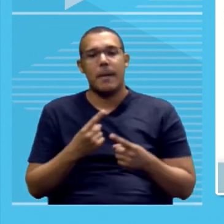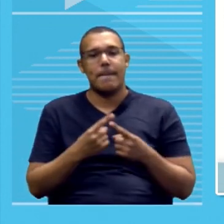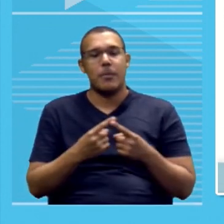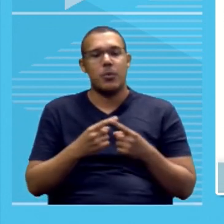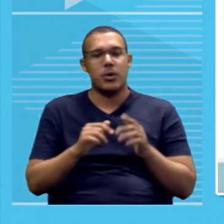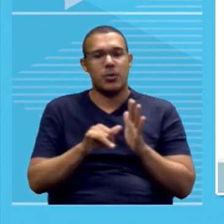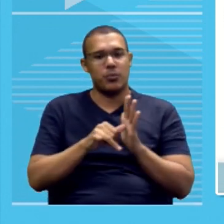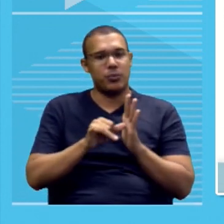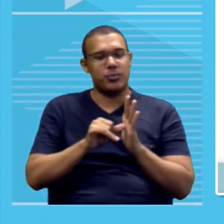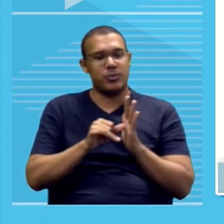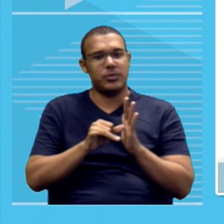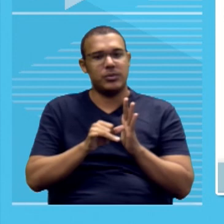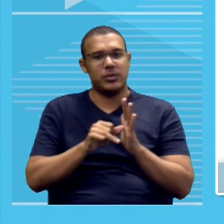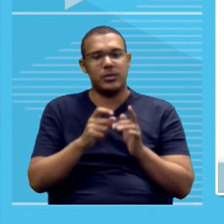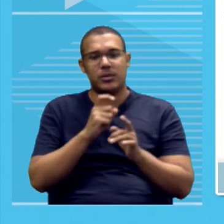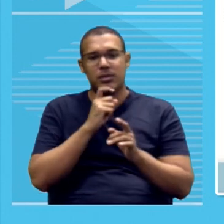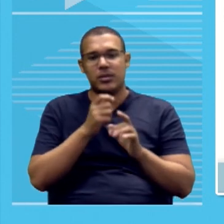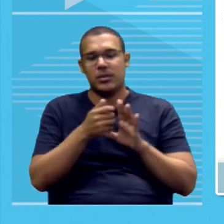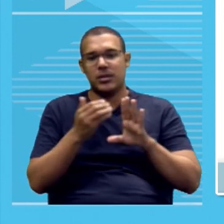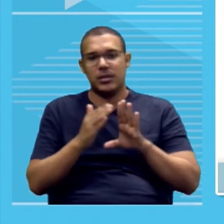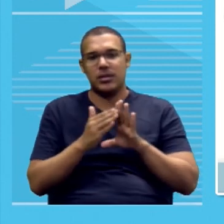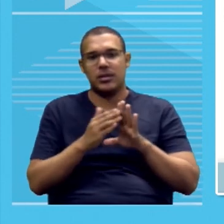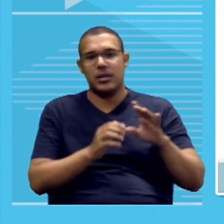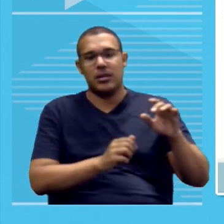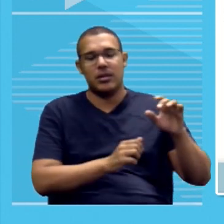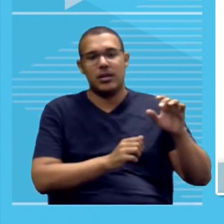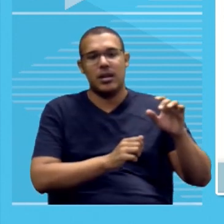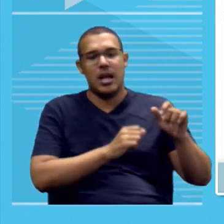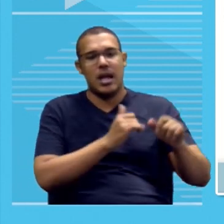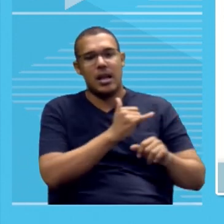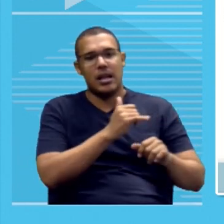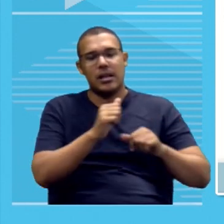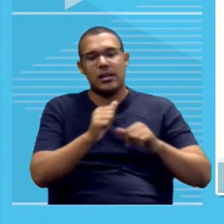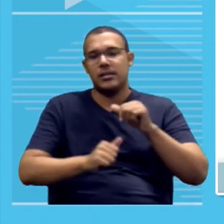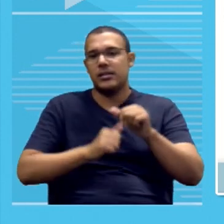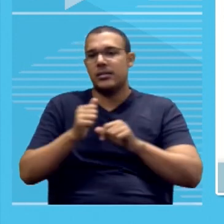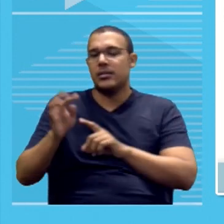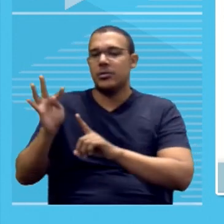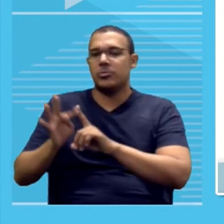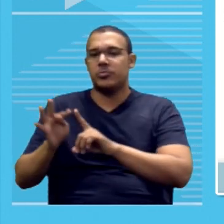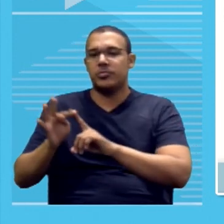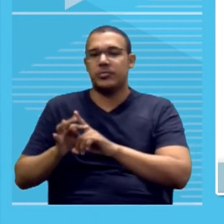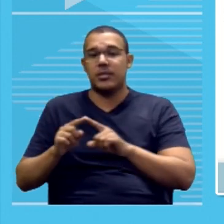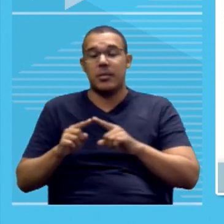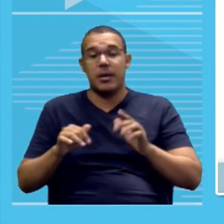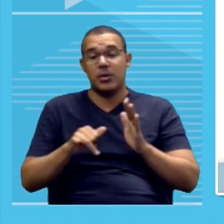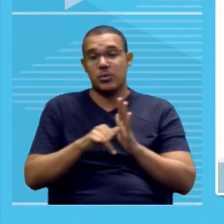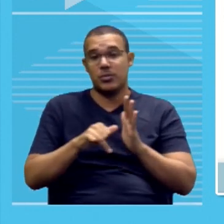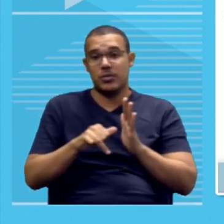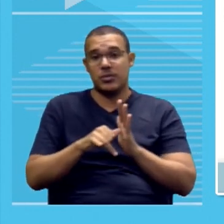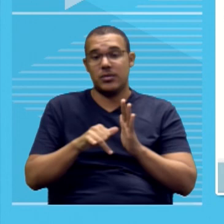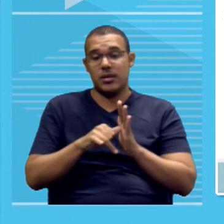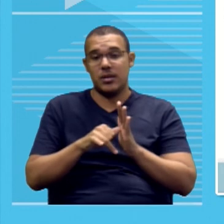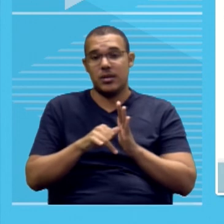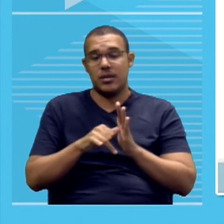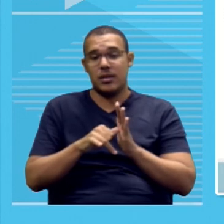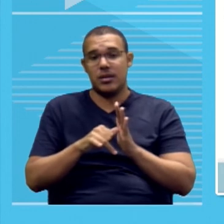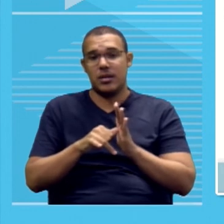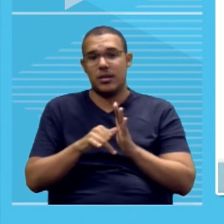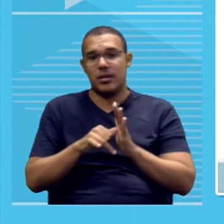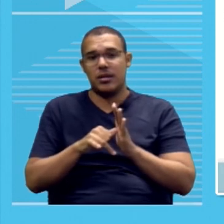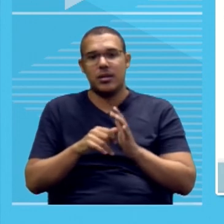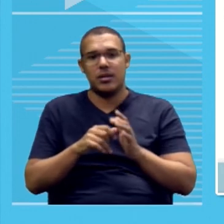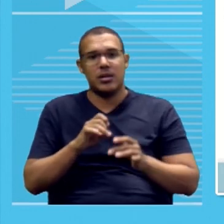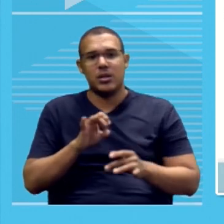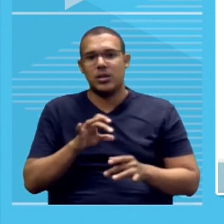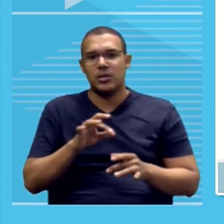geladeira está transformando energia elétrica em energia térmica. Só que o motor da geladeira é feito para esfriar um ambiente de